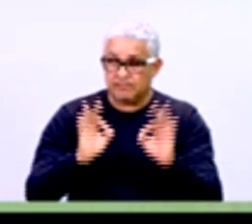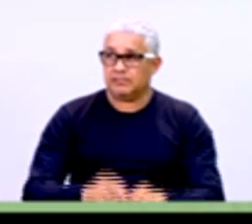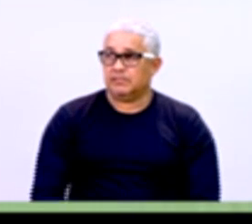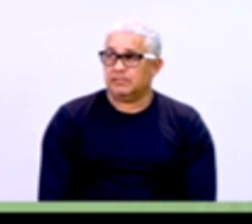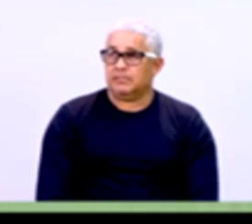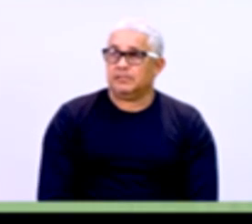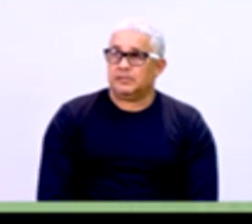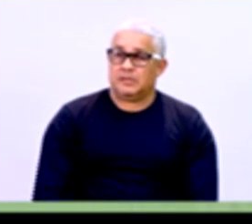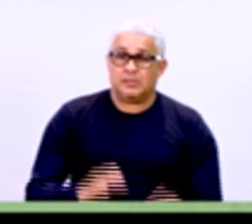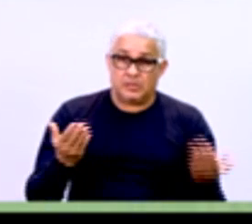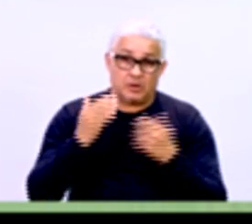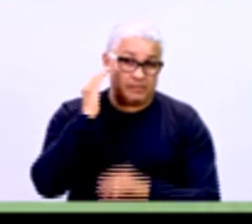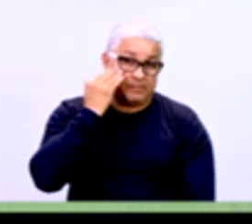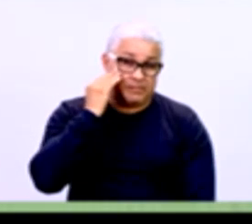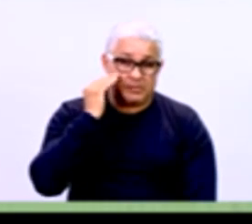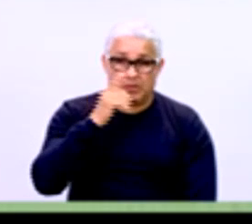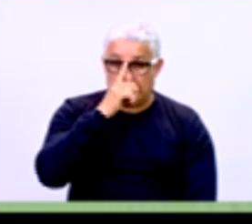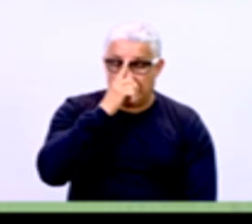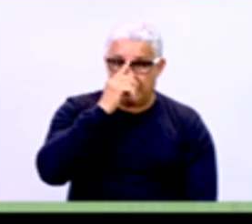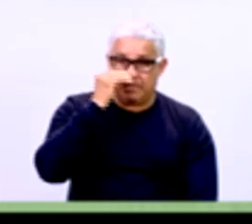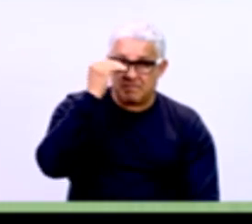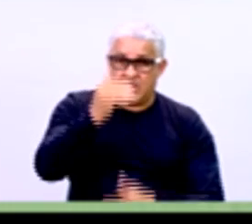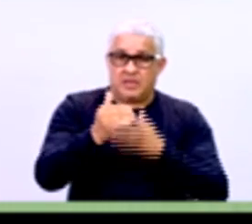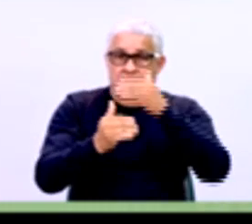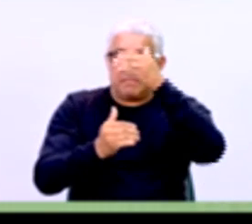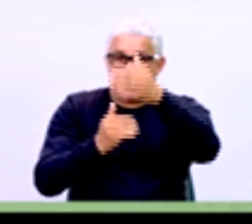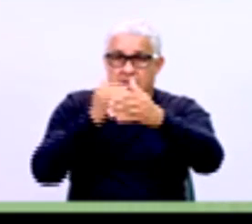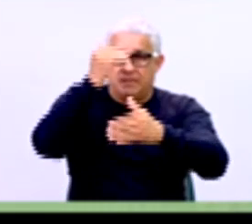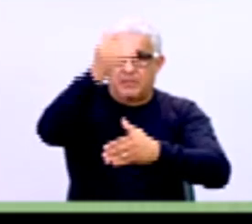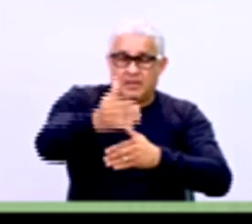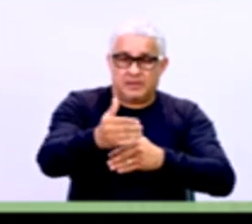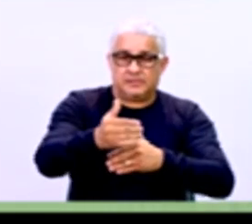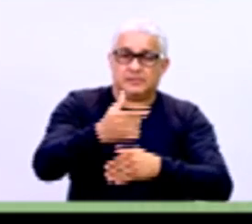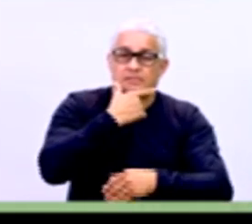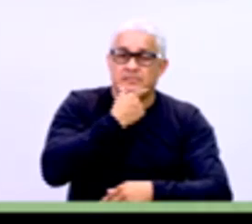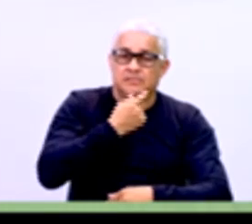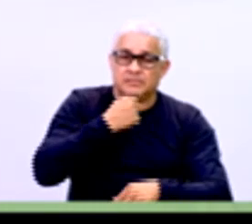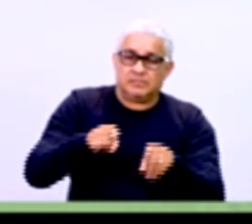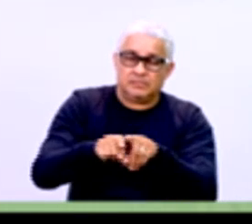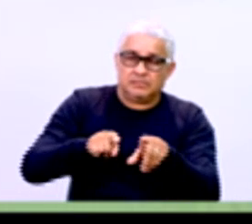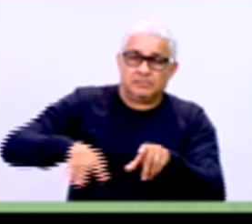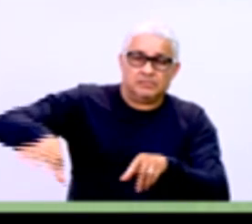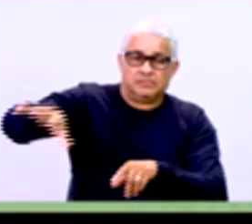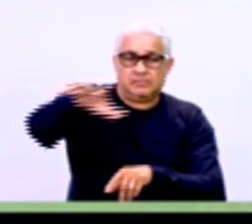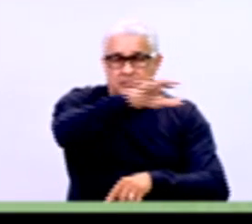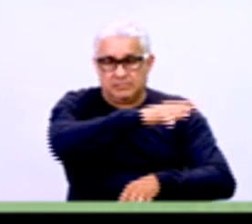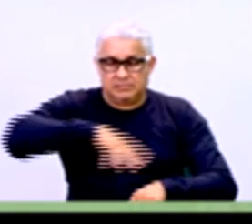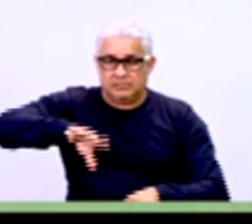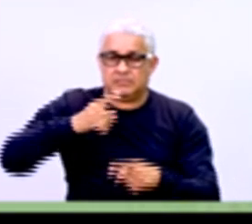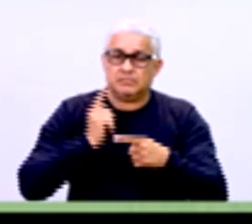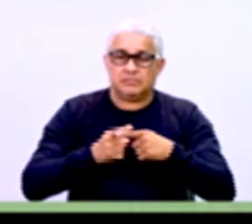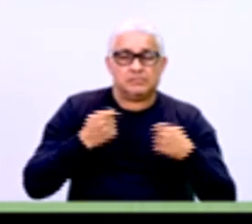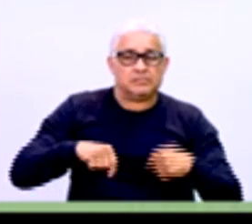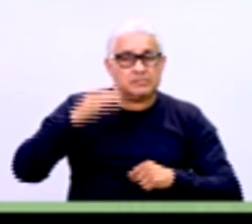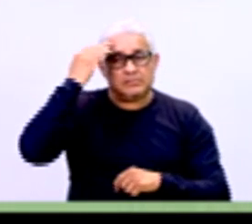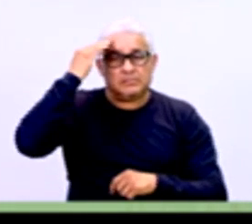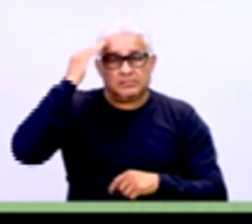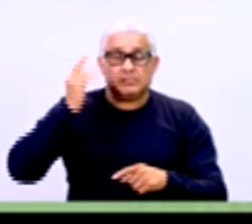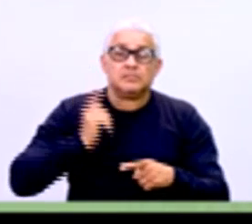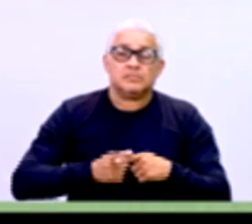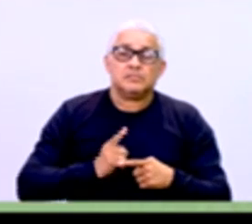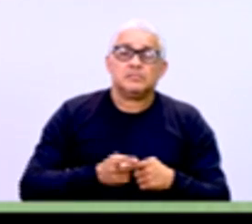Nós vamos entender agora os estágios da relação entre o homem e o meio ambiente. Por que é necessário entender isso,